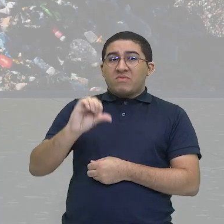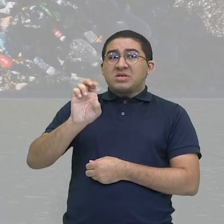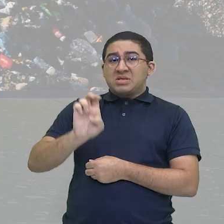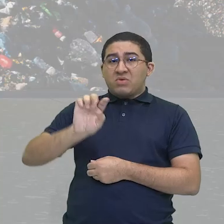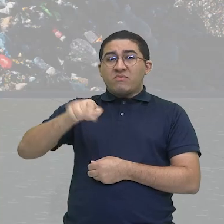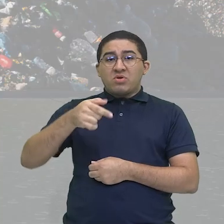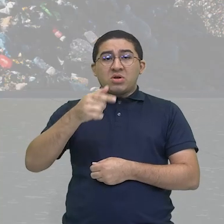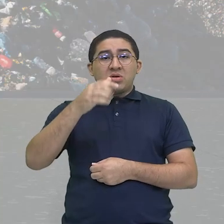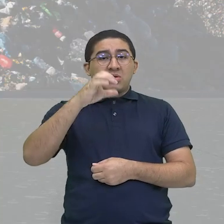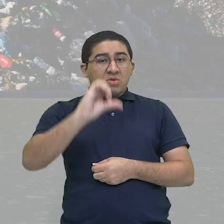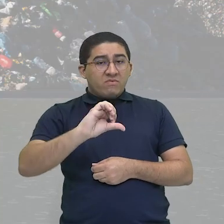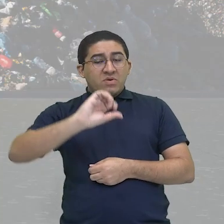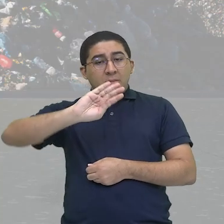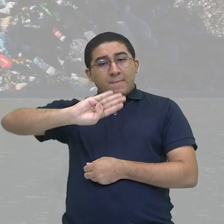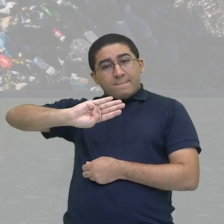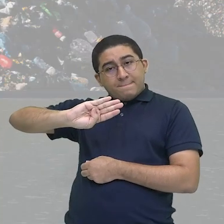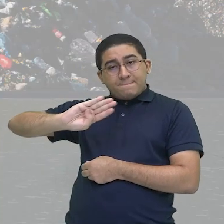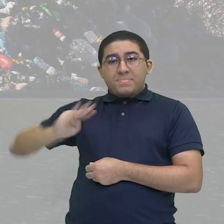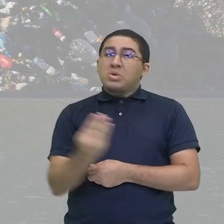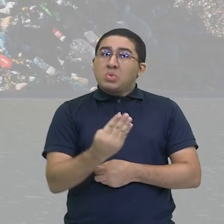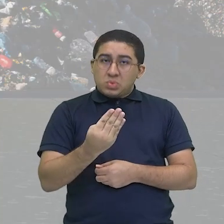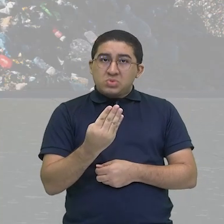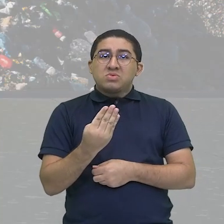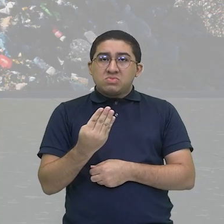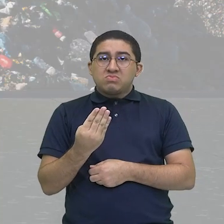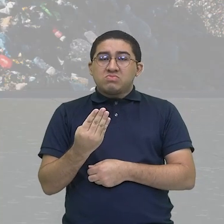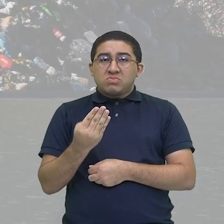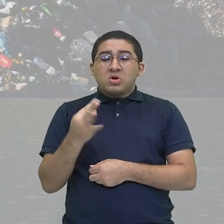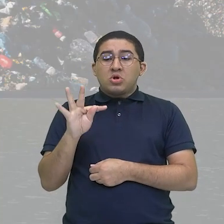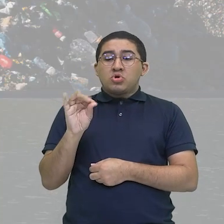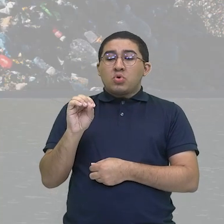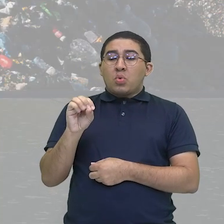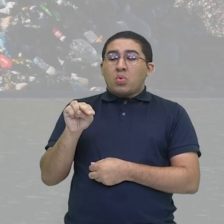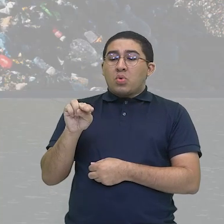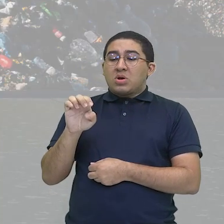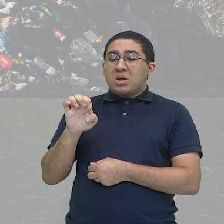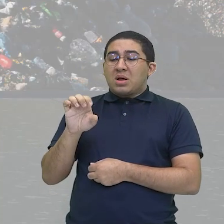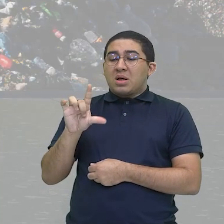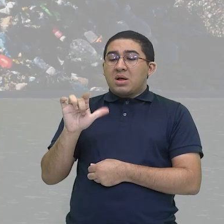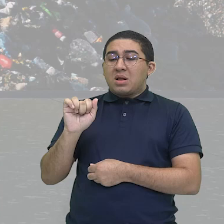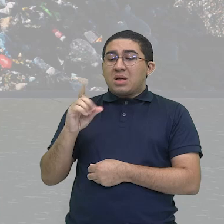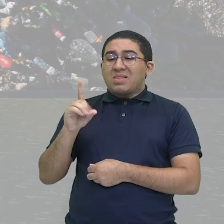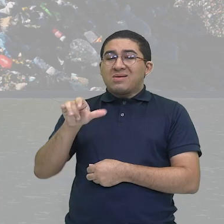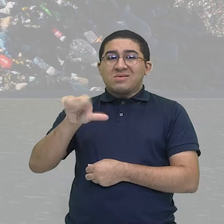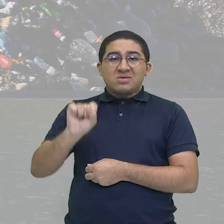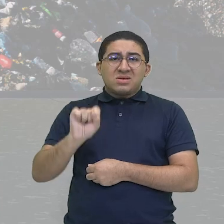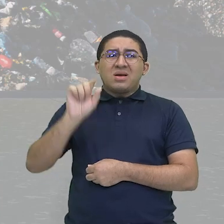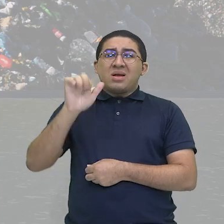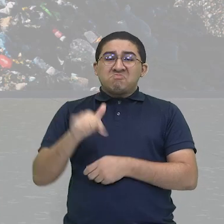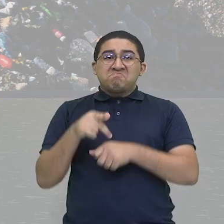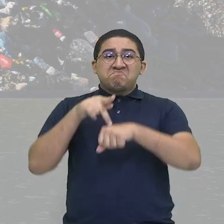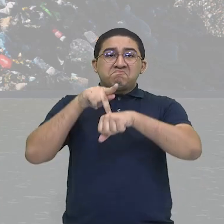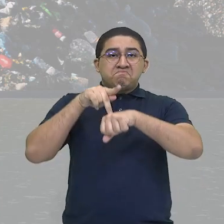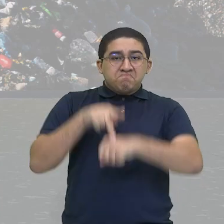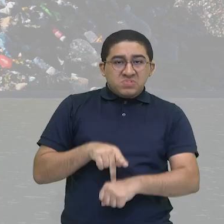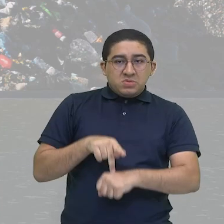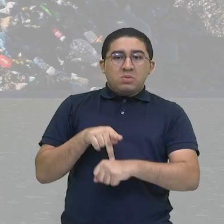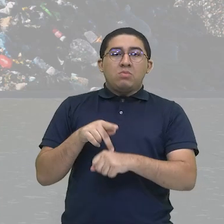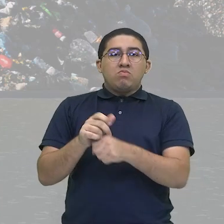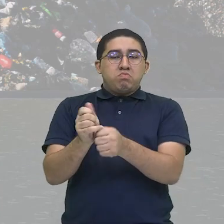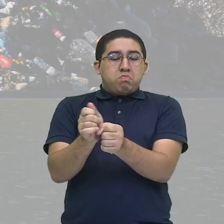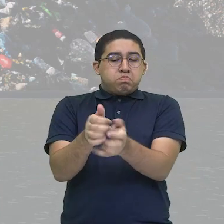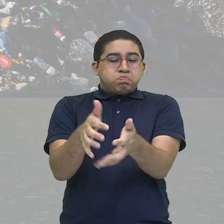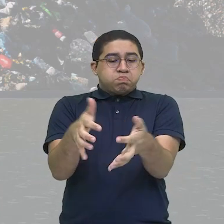95,9 bilhões, olha só, de tonelada, porque tonelada já vale 1.000 quilos, né? Uma tonelada já é 1.000 quilos, então aí tem muito lixo